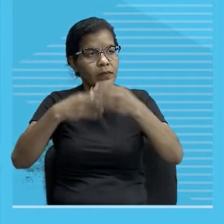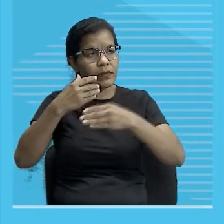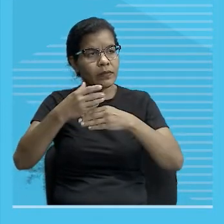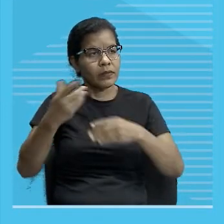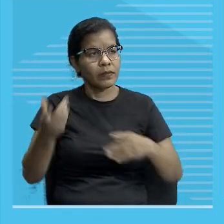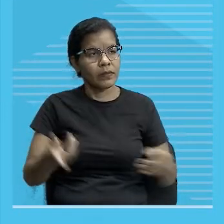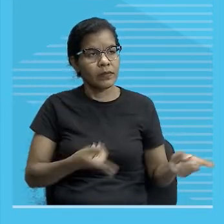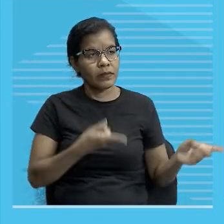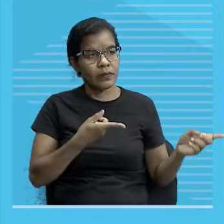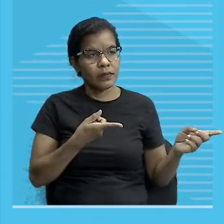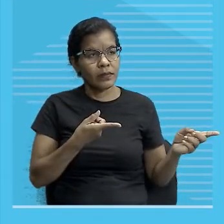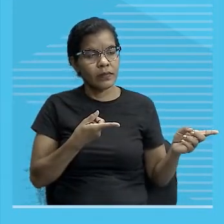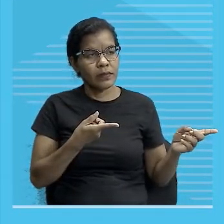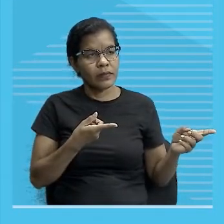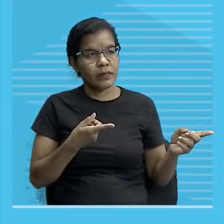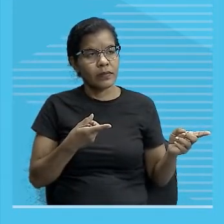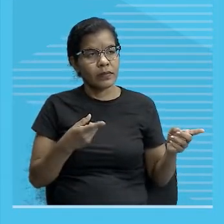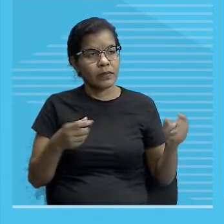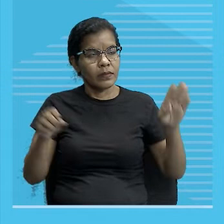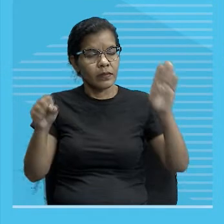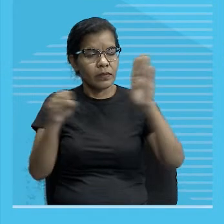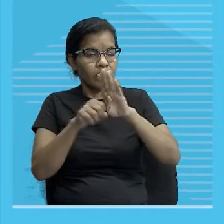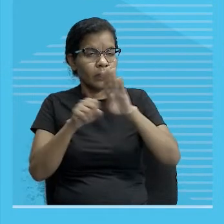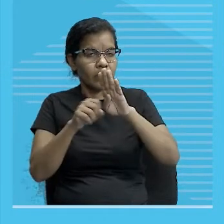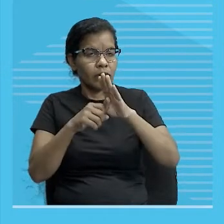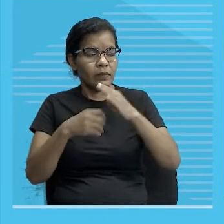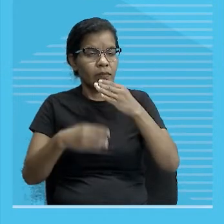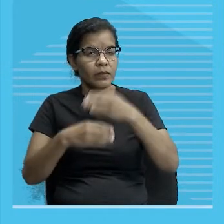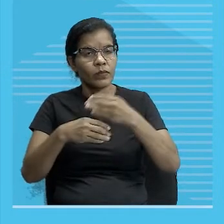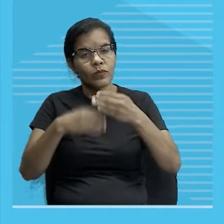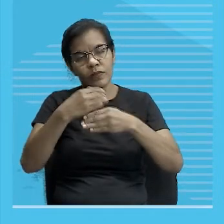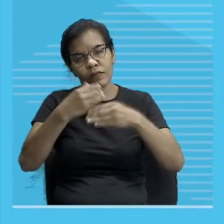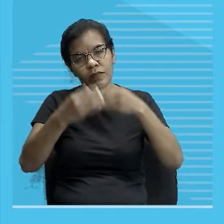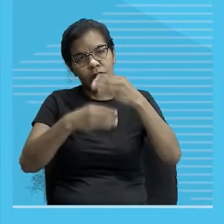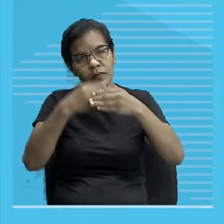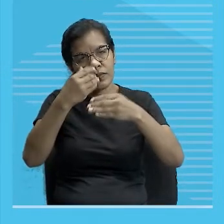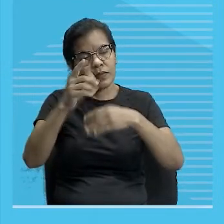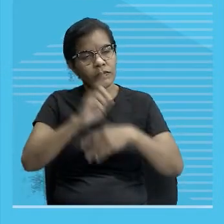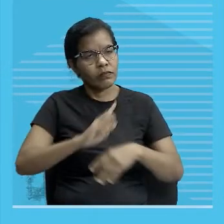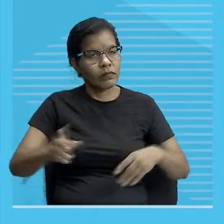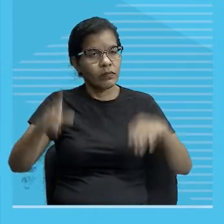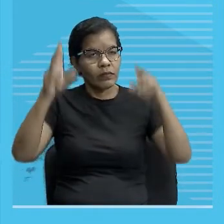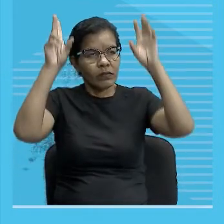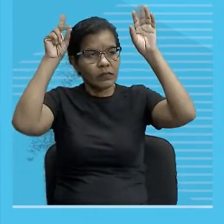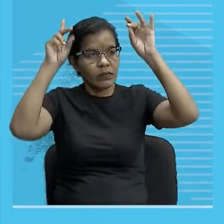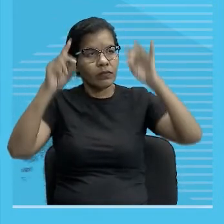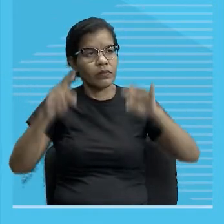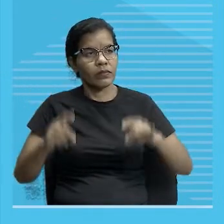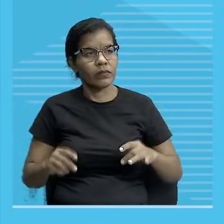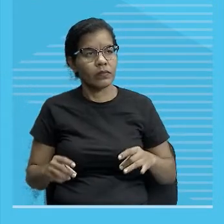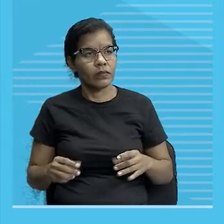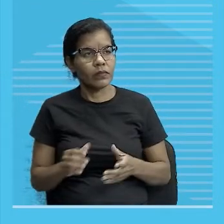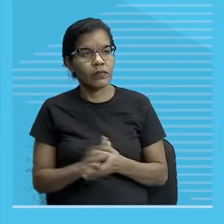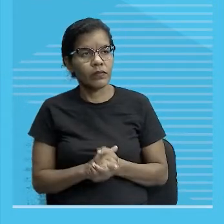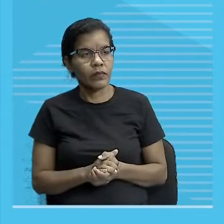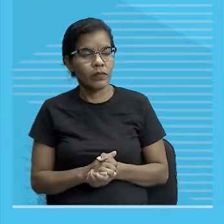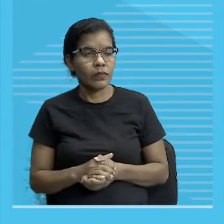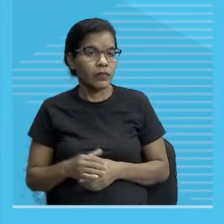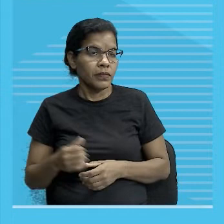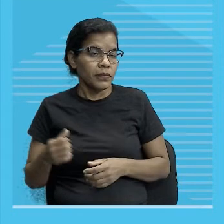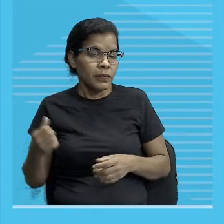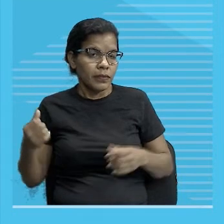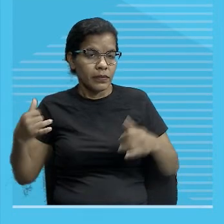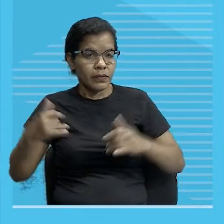vendo aqui que o substantivo construtora não está especificado. Você está vendo que o substantivo masculino prédio também não. Embora eu